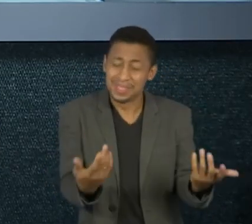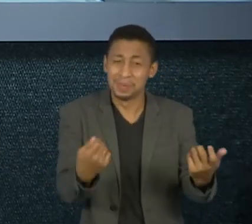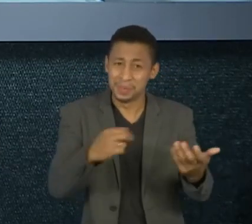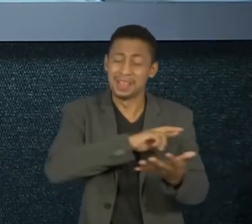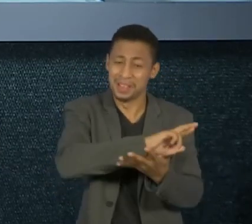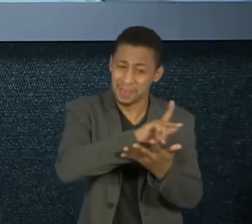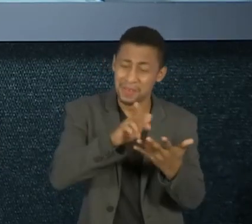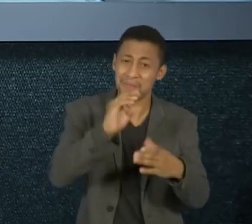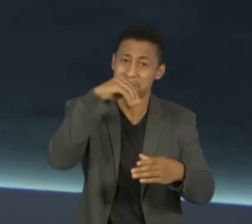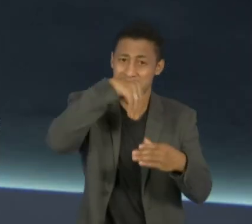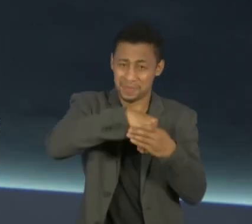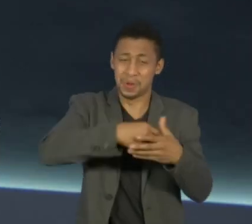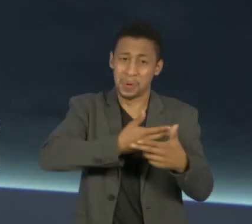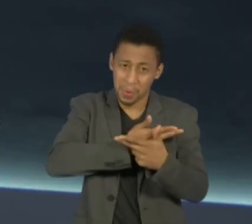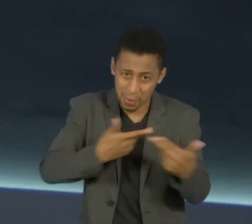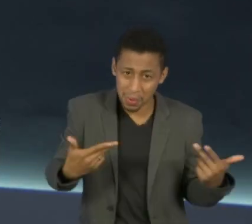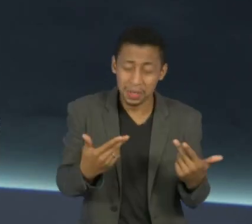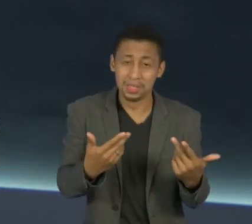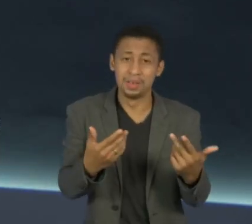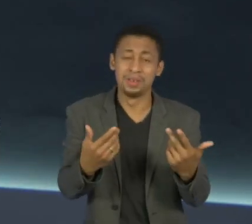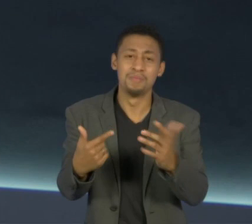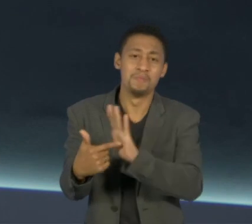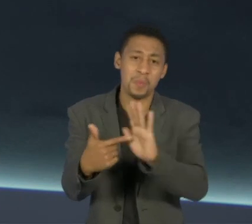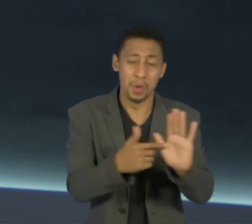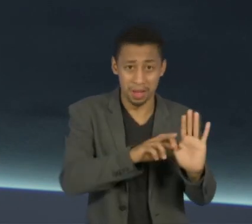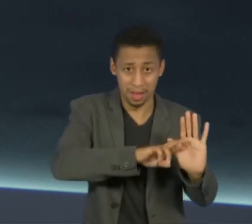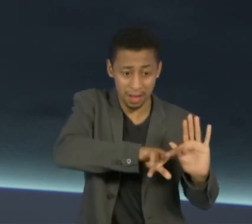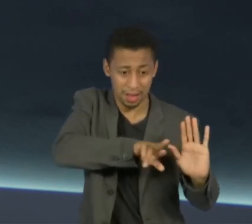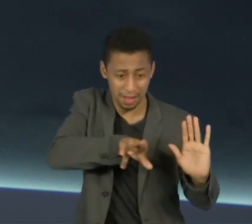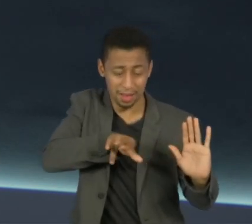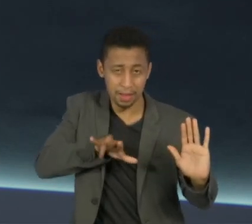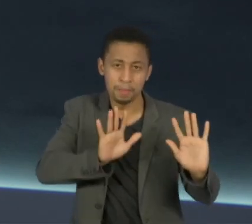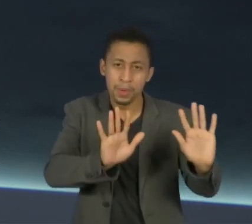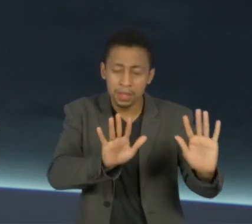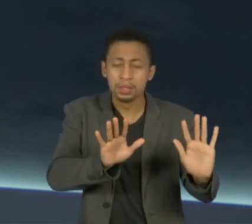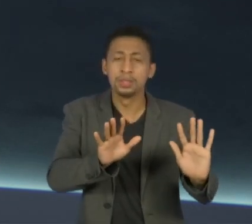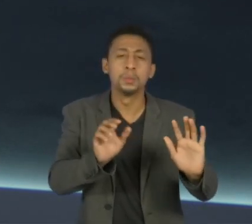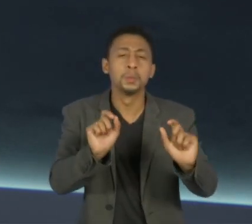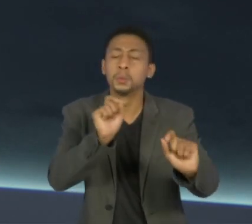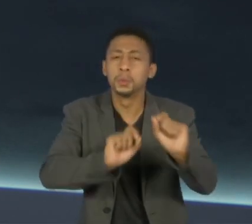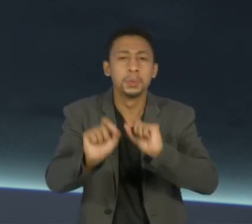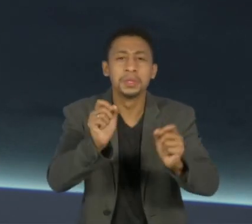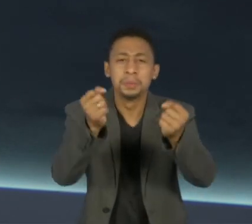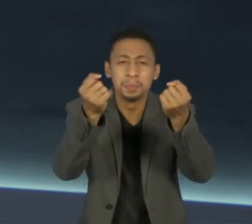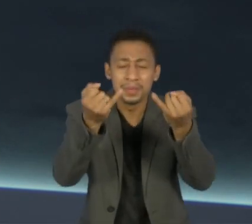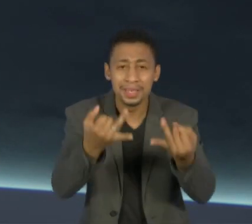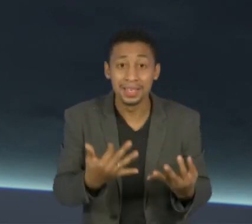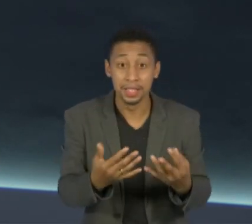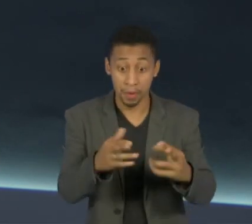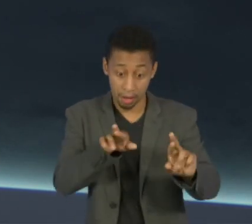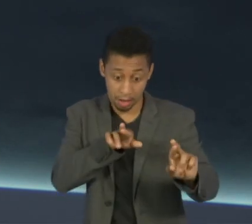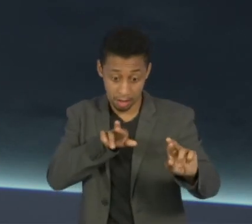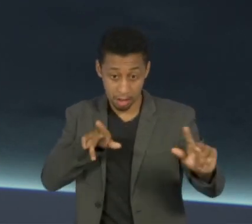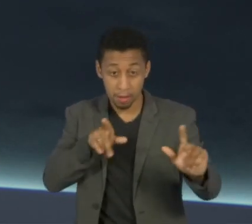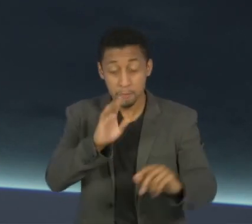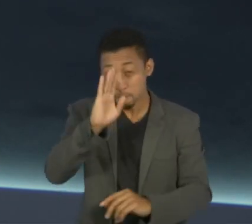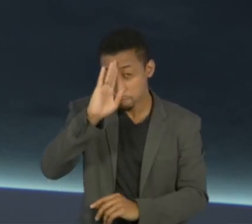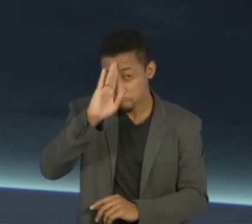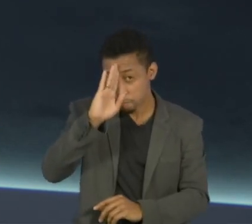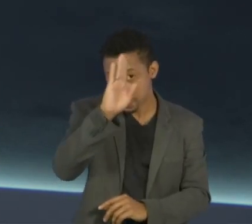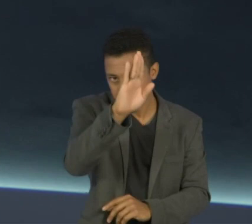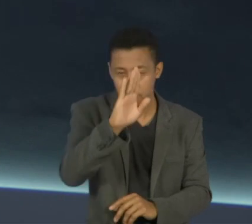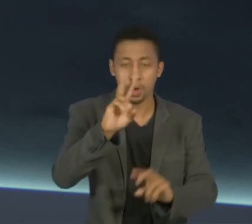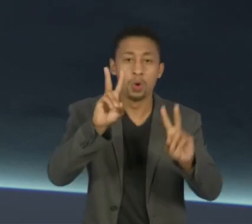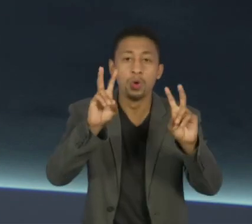muitas sutilezas, né, dessas diferenças, mas o que você apontaria como diferença principal nas questões